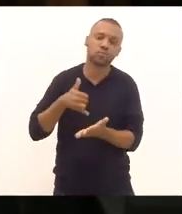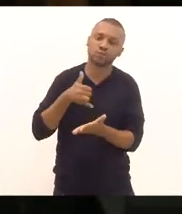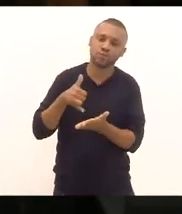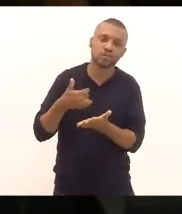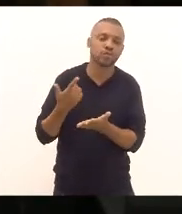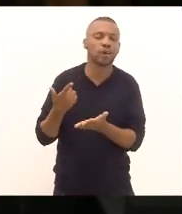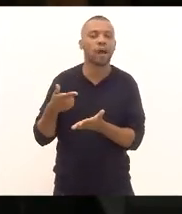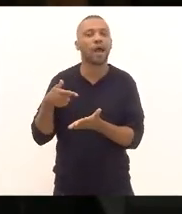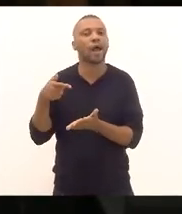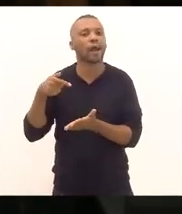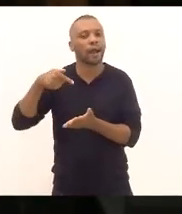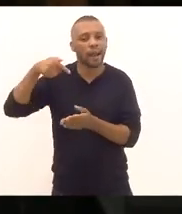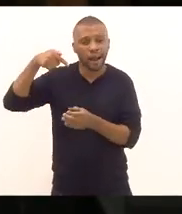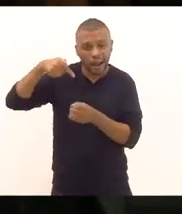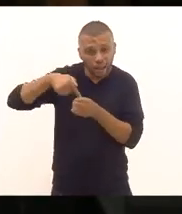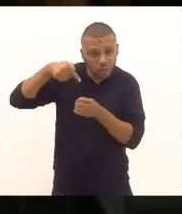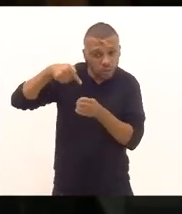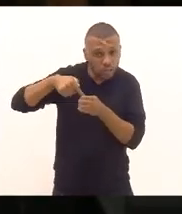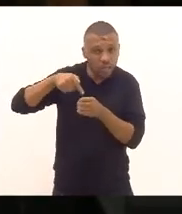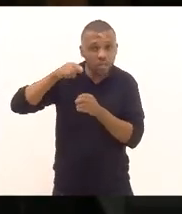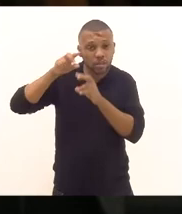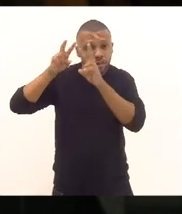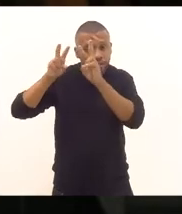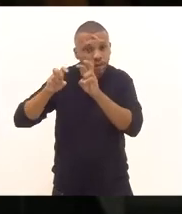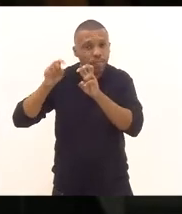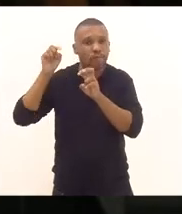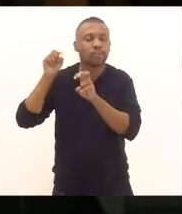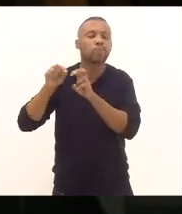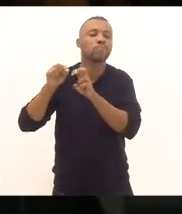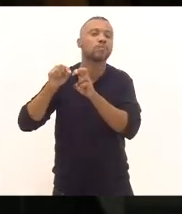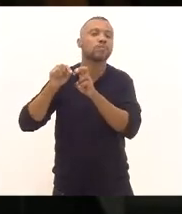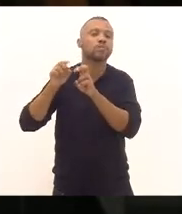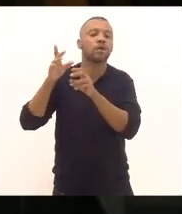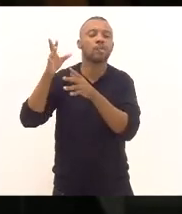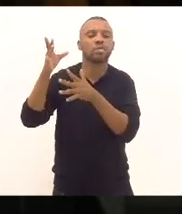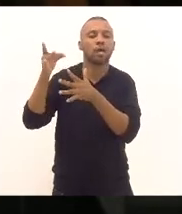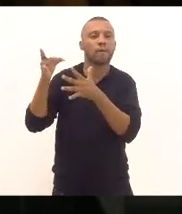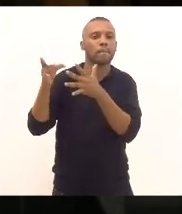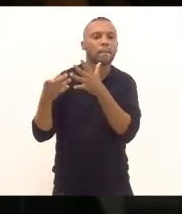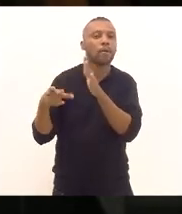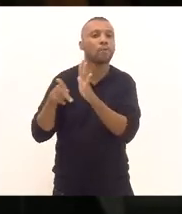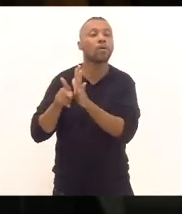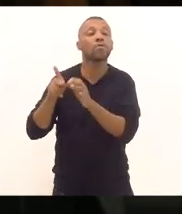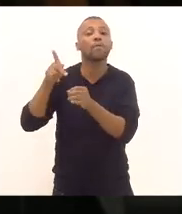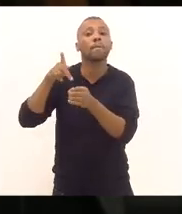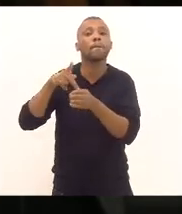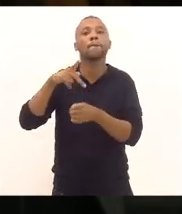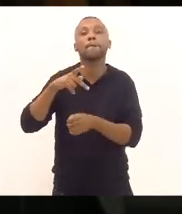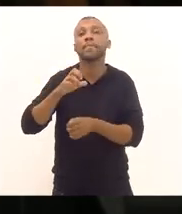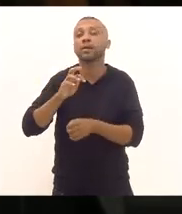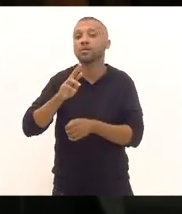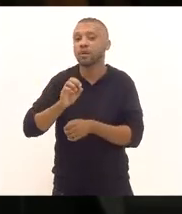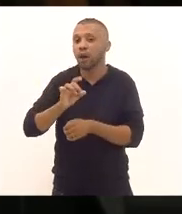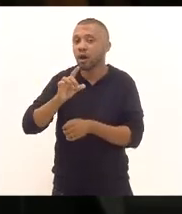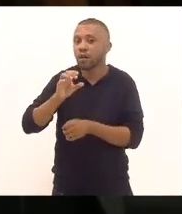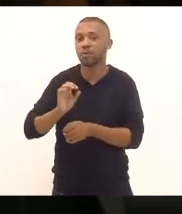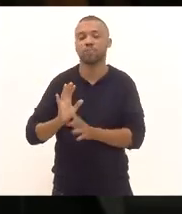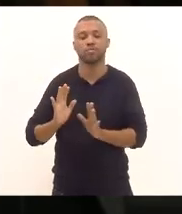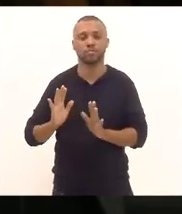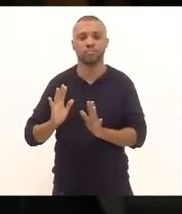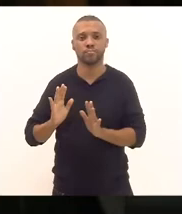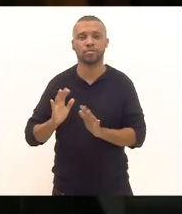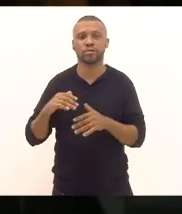são na frutas derivados do refino de petróleo Oi e a